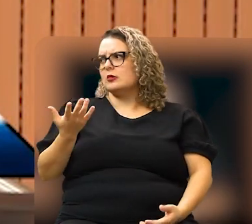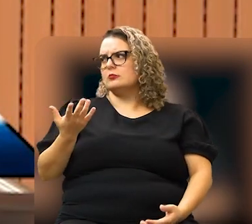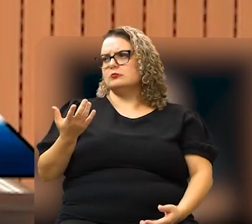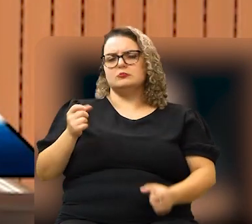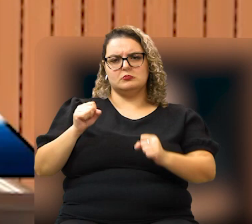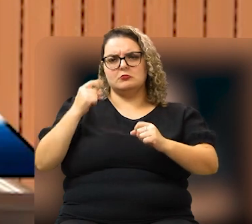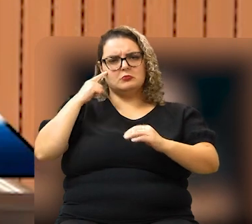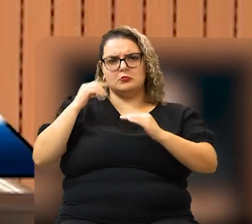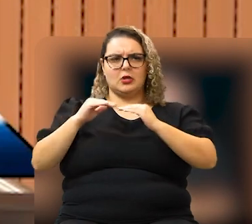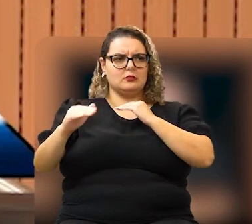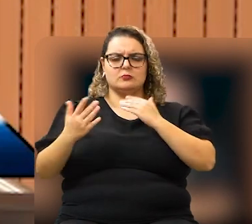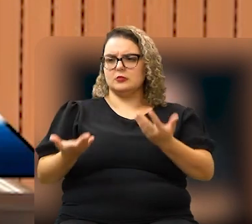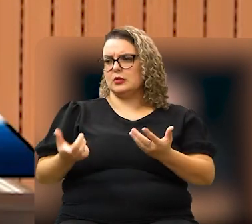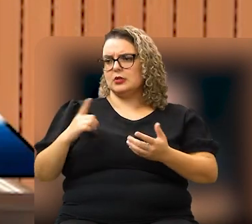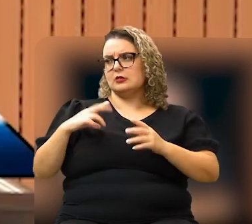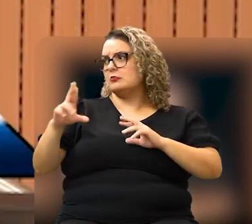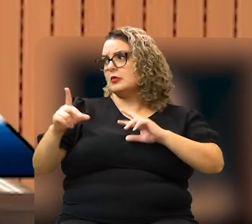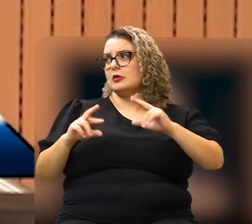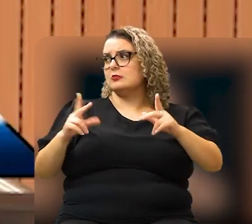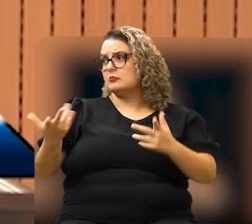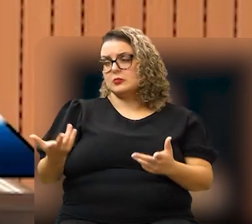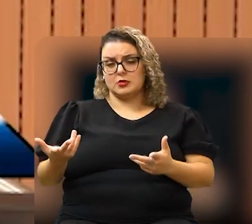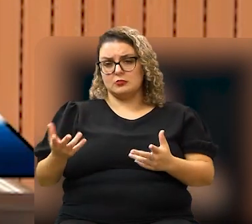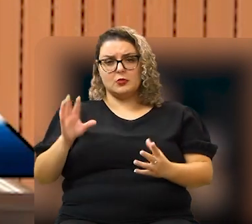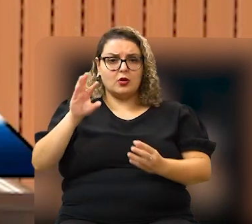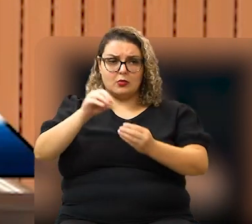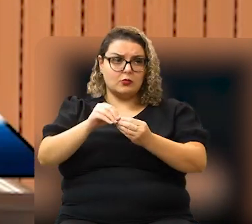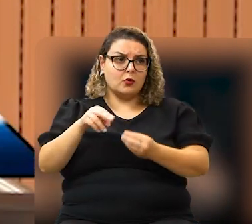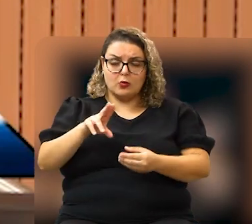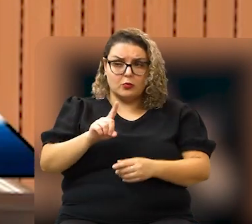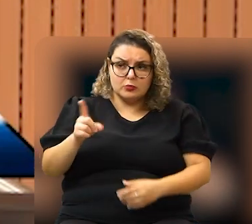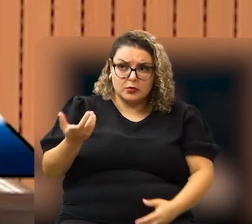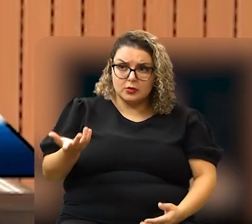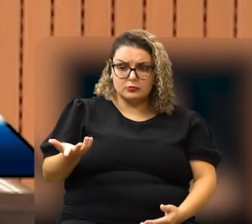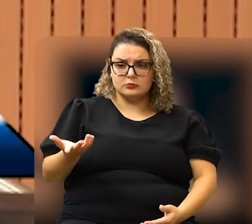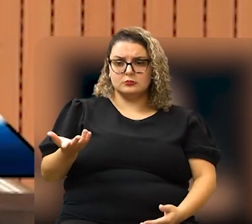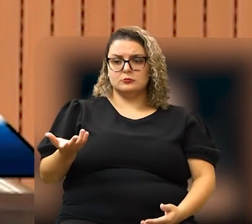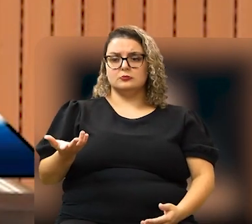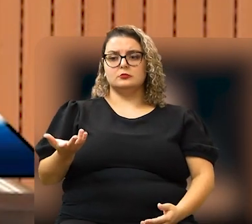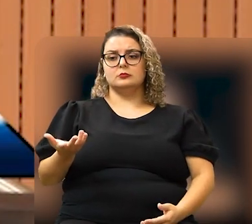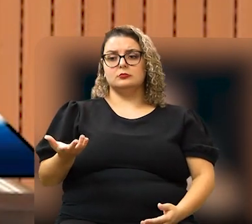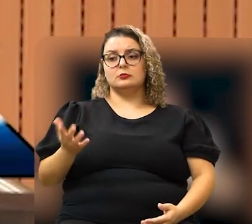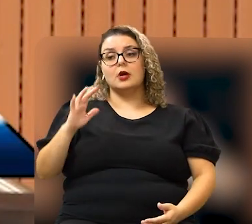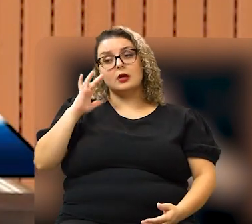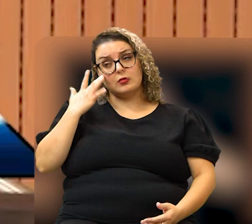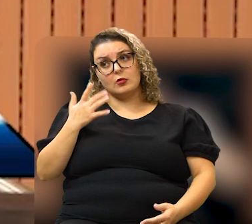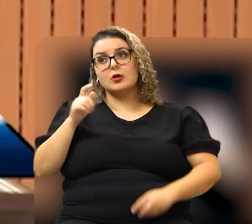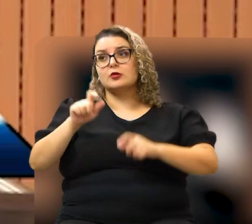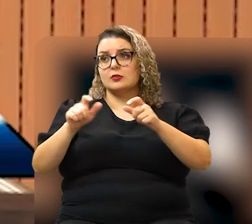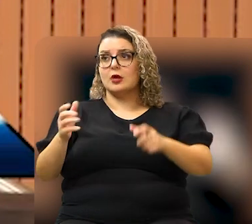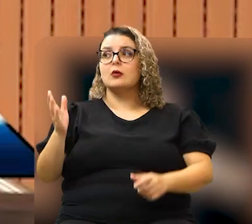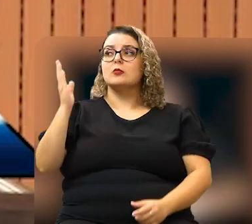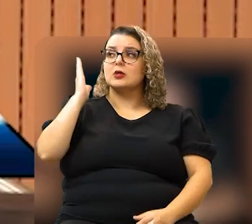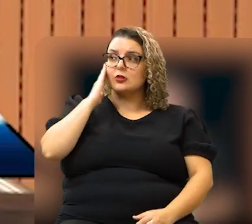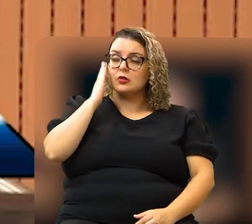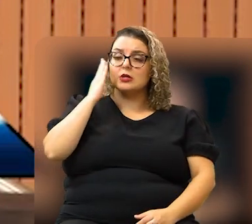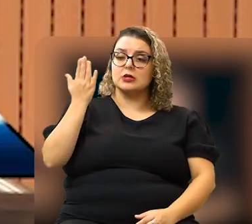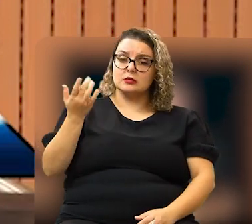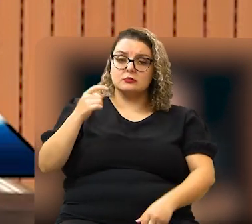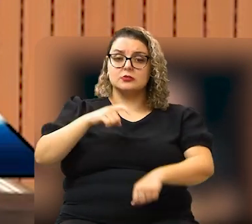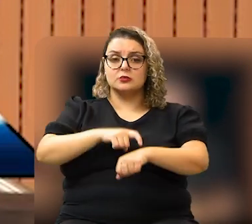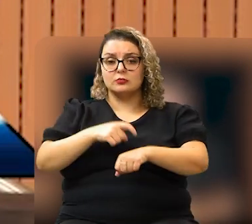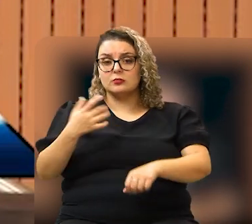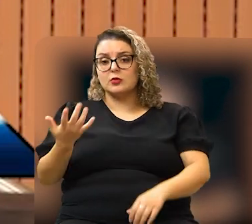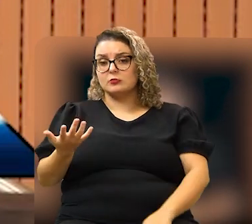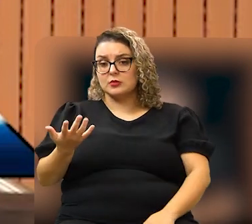não, né? Mas eu acho que as pessoas sabem que na hora que o bicho pega, quando tem alguma questão que vai